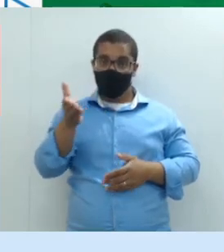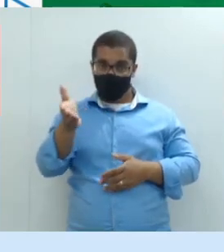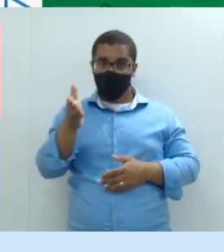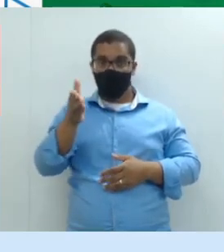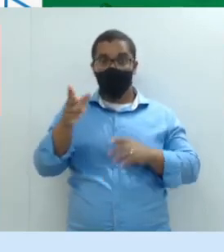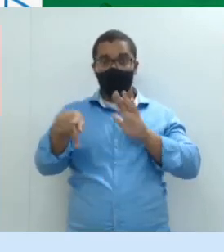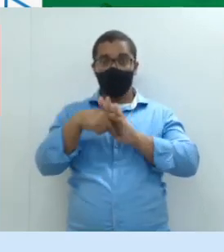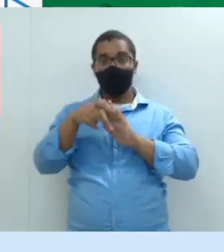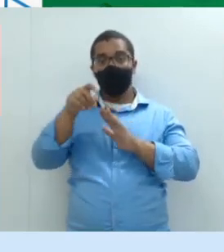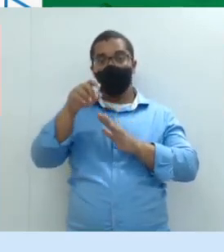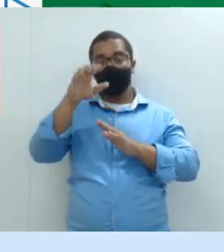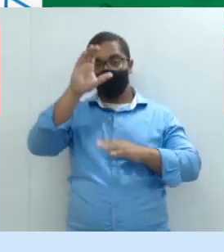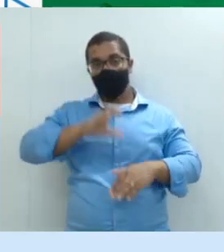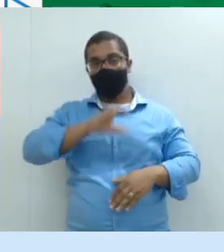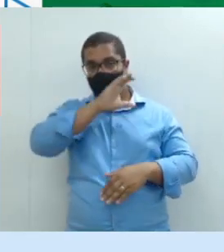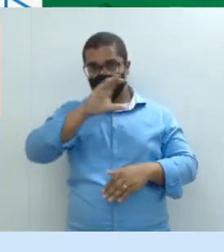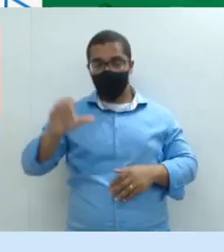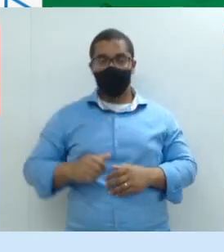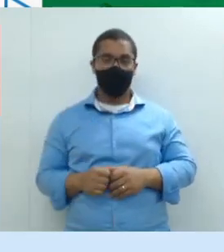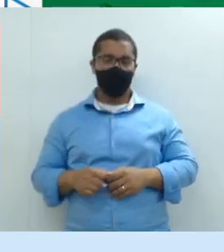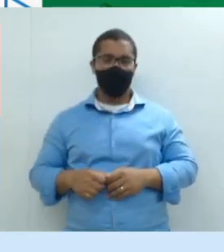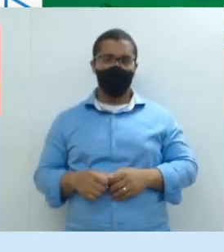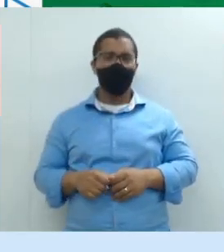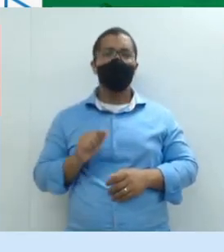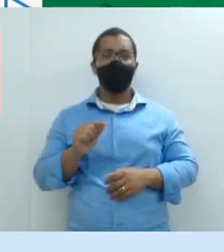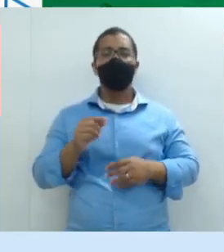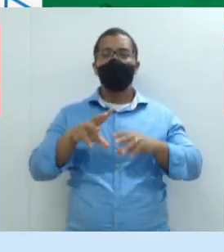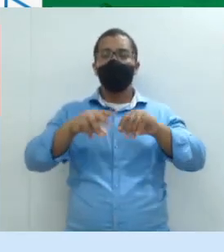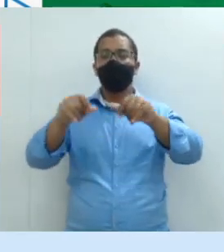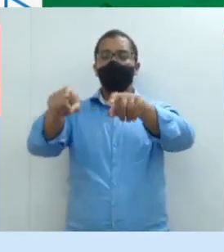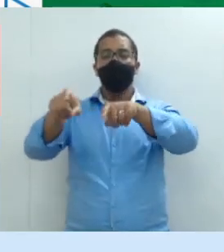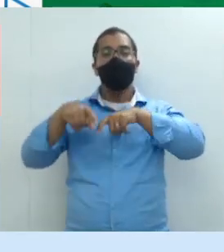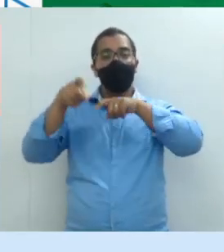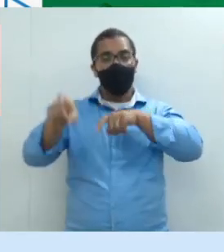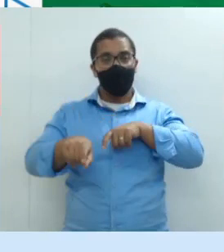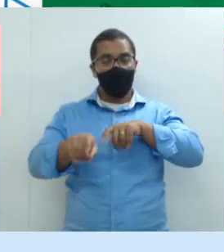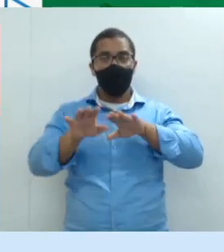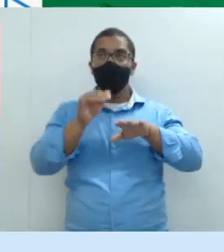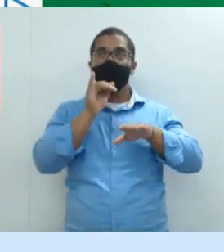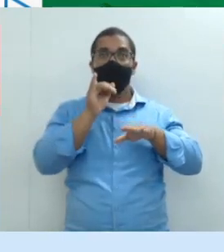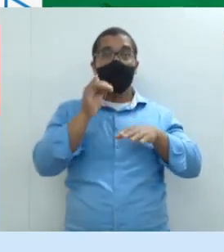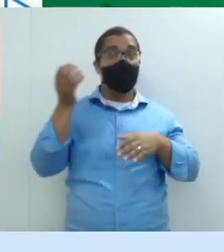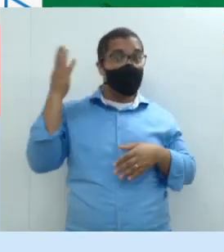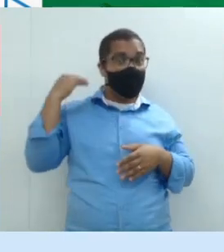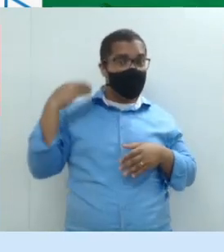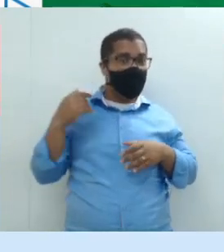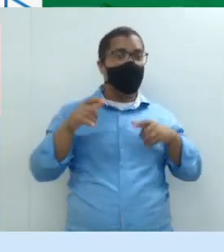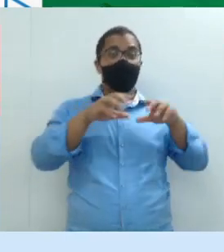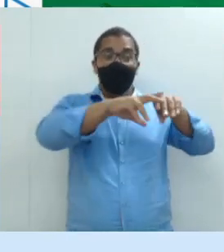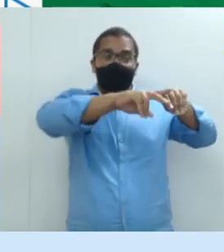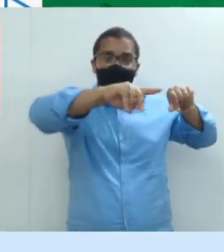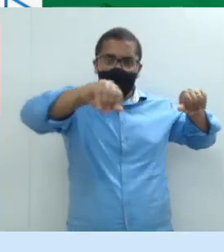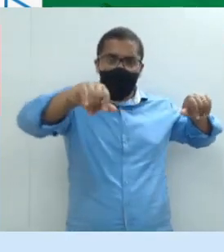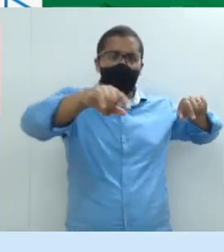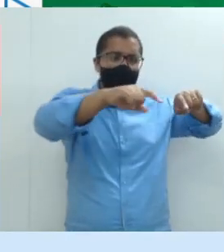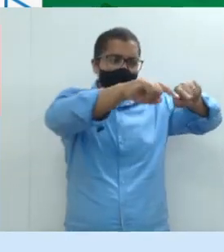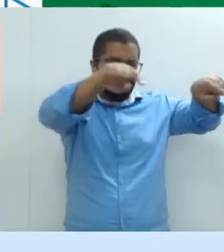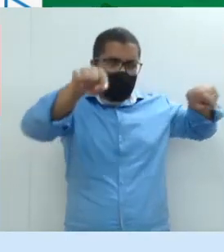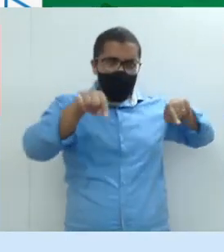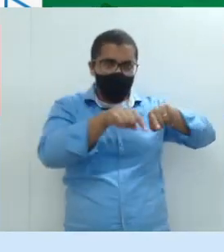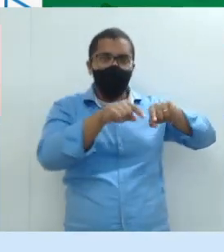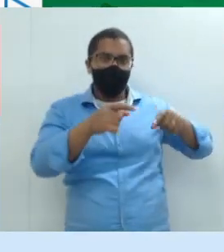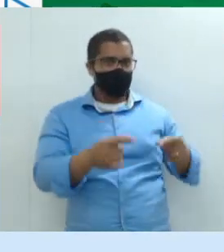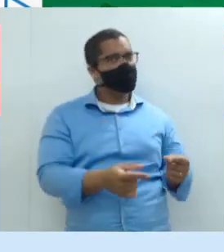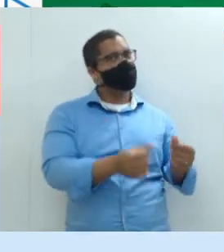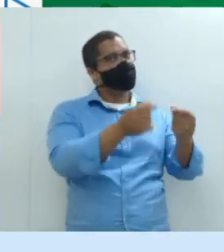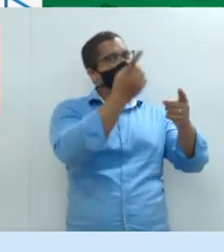terras cultiváveis. Num período em que você tem a terra como principal riqueza de toda a Europa, você tem uma instituição